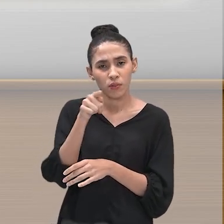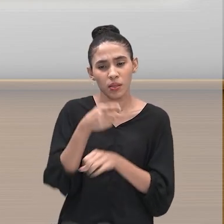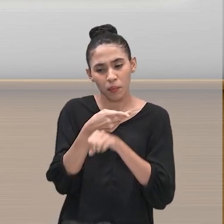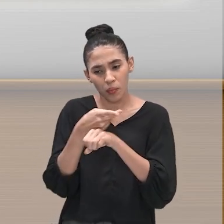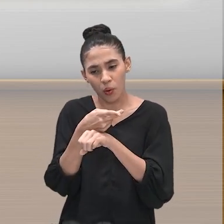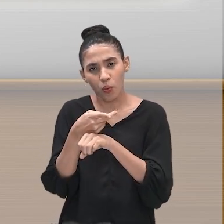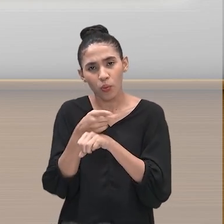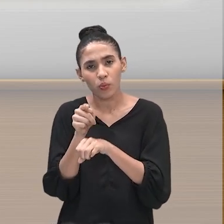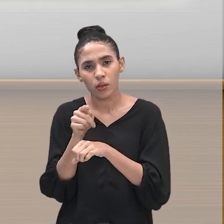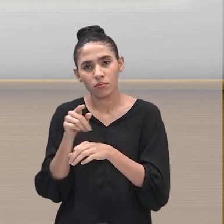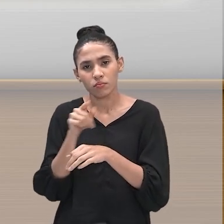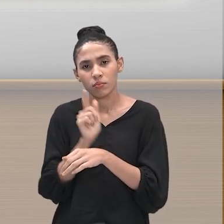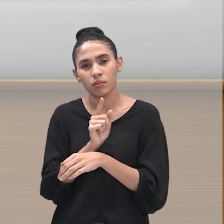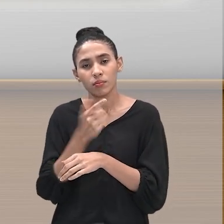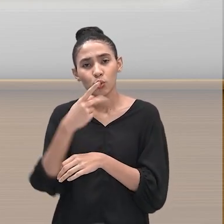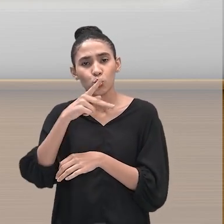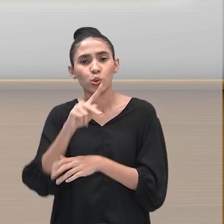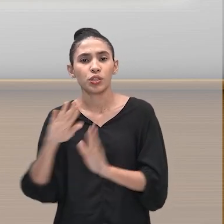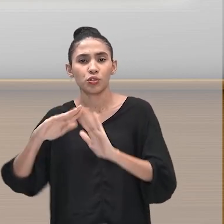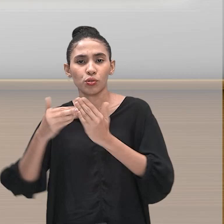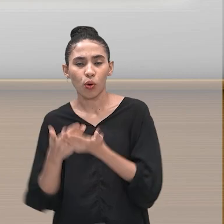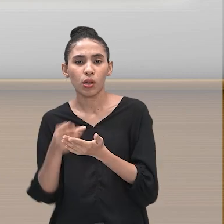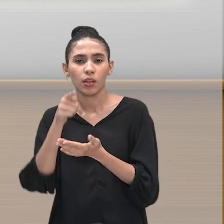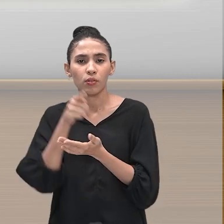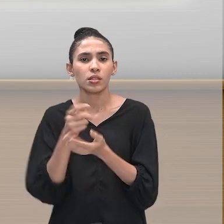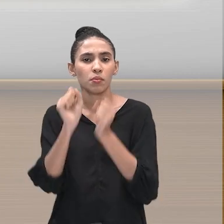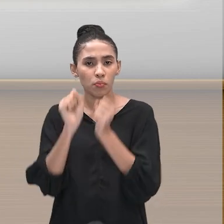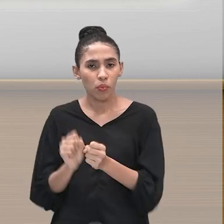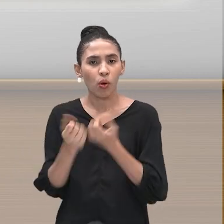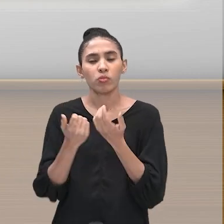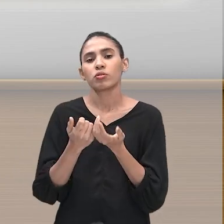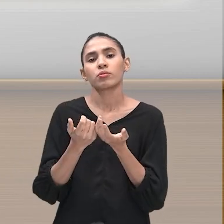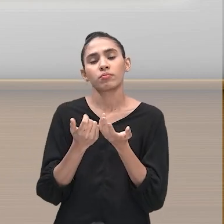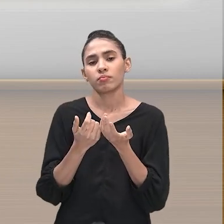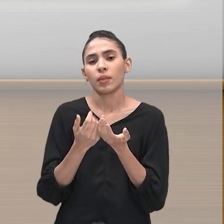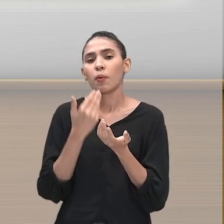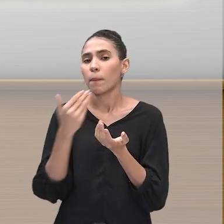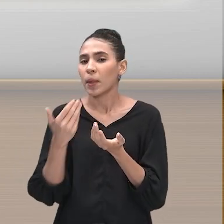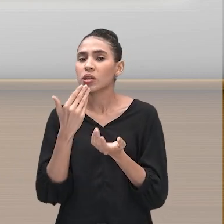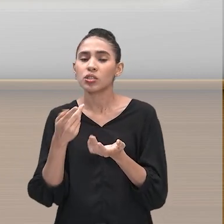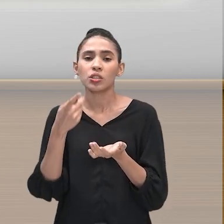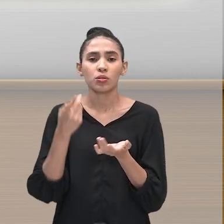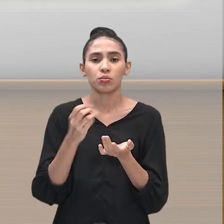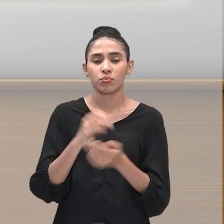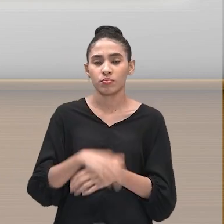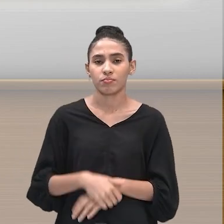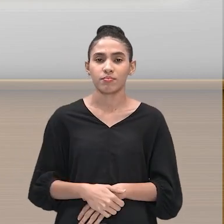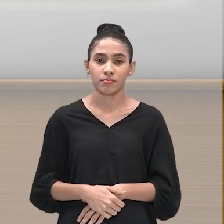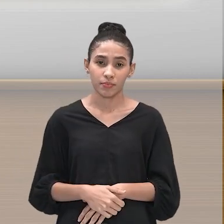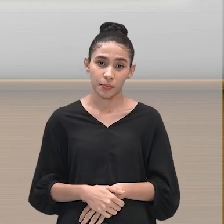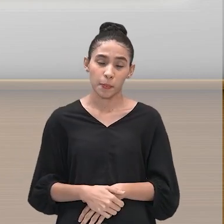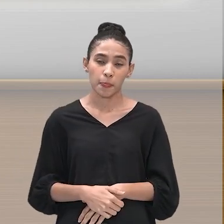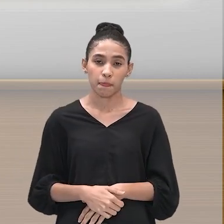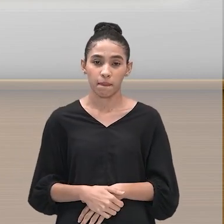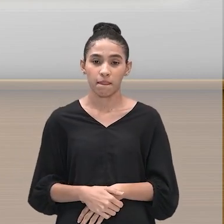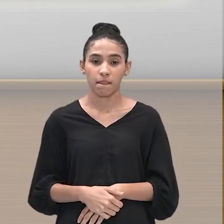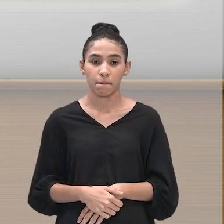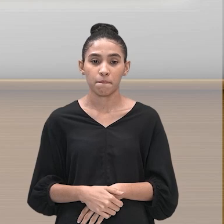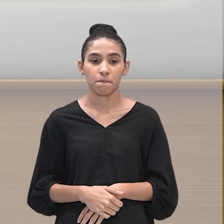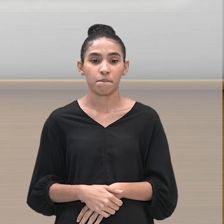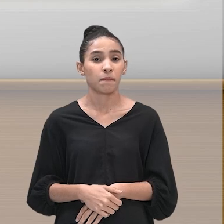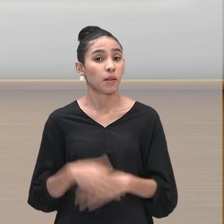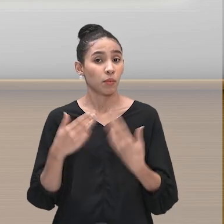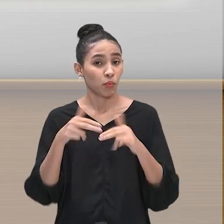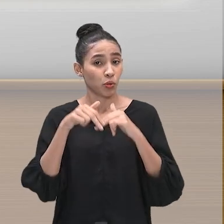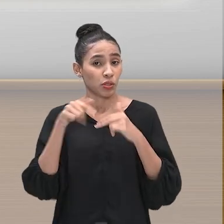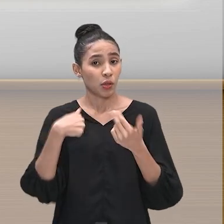um Grêmio na sua escola, para que você possa estar fazendo alguma reivindicação, algumas solicitações, né? E aí, mais uma vez, eu pergunto a vocês